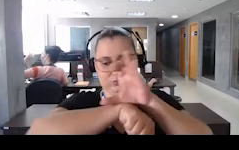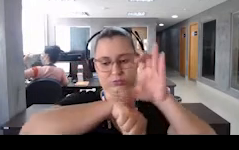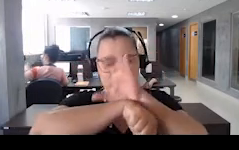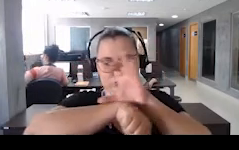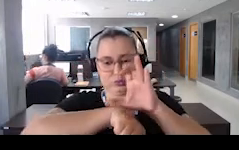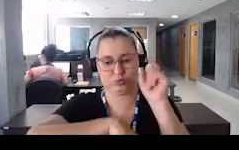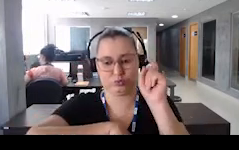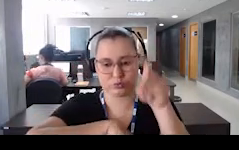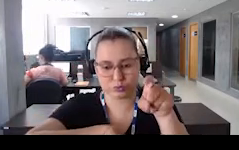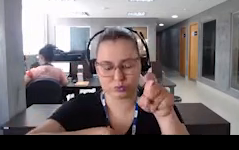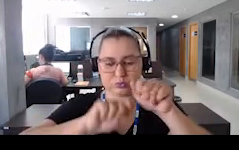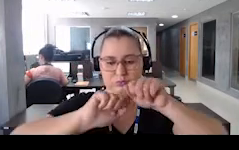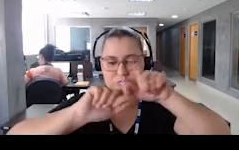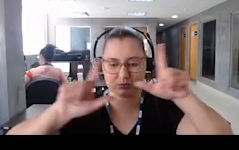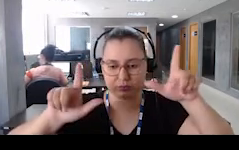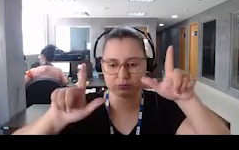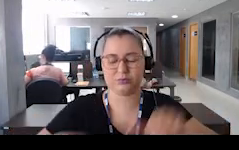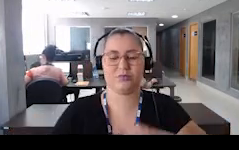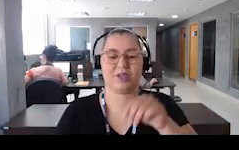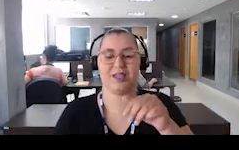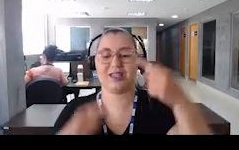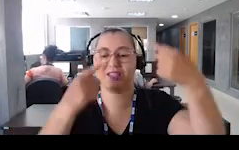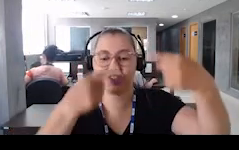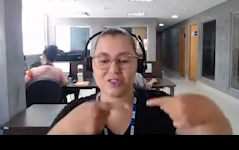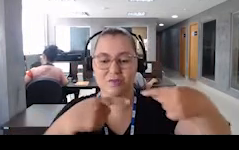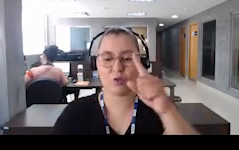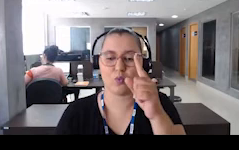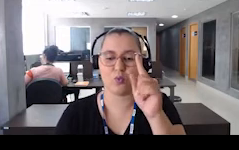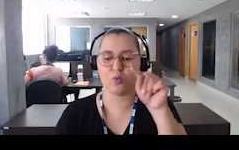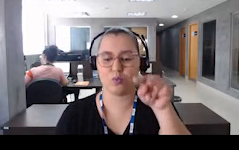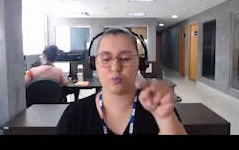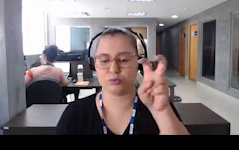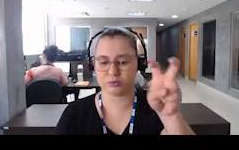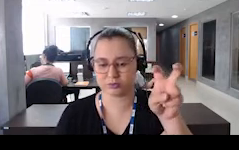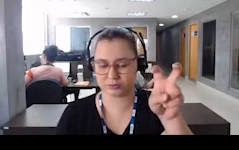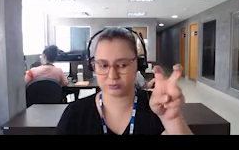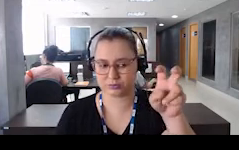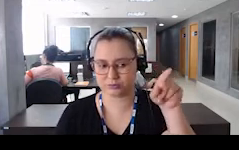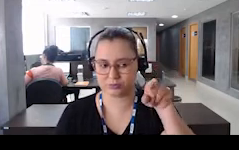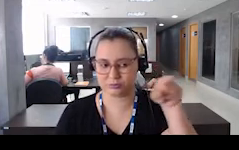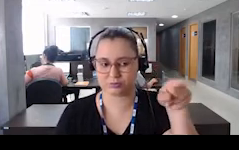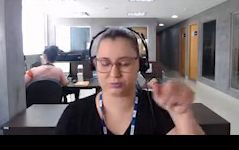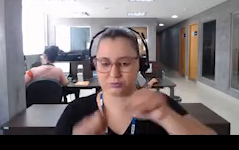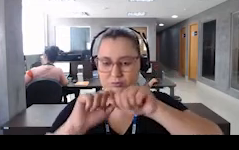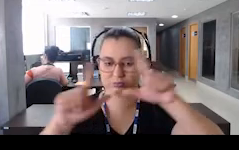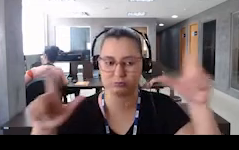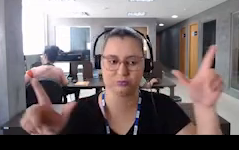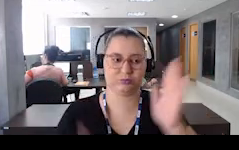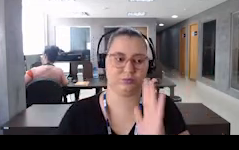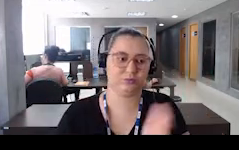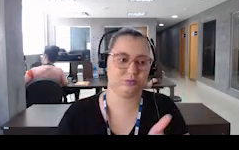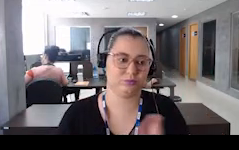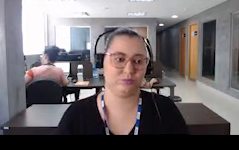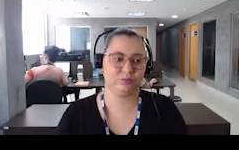conteúdo, entrar, você vem aqui, ó, desafio 1.5. O desafio 1.5, quando você abre aqui,